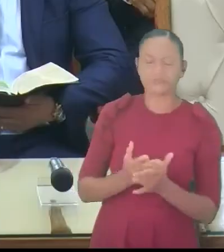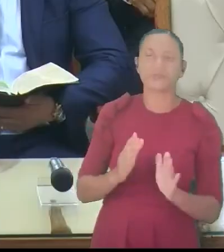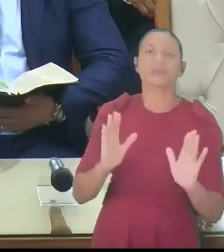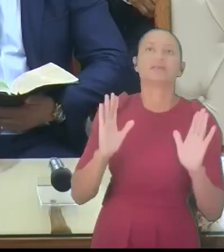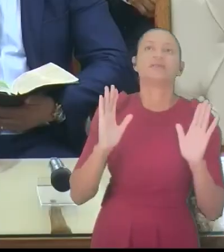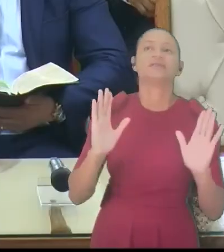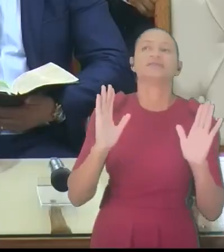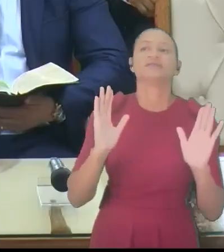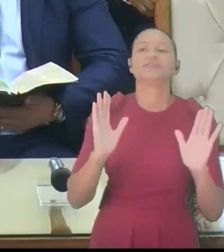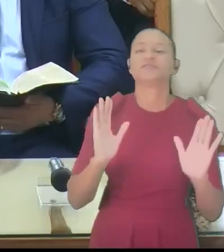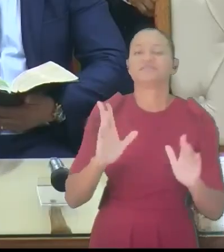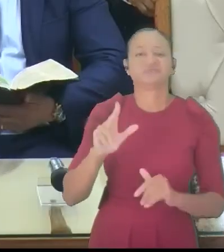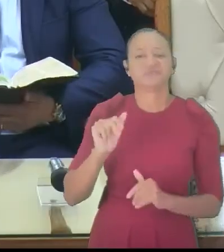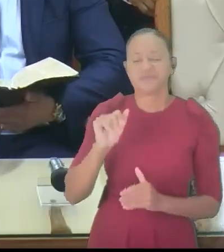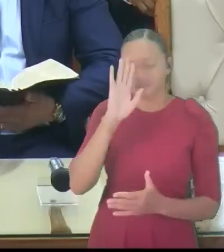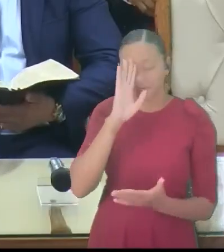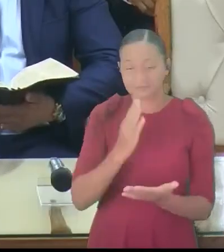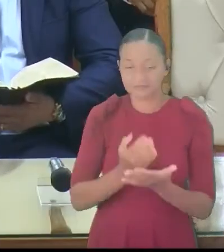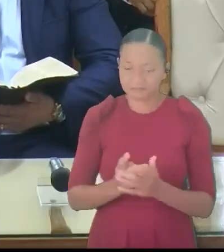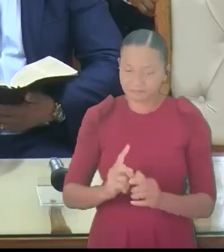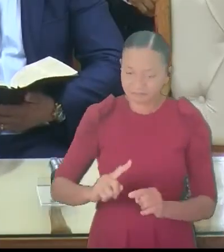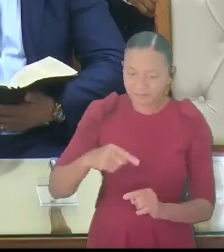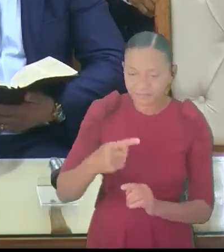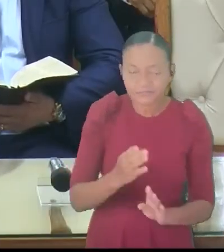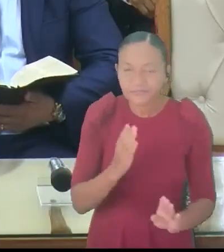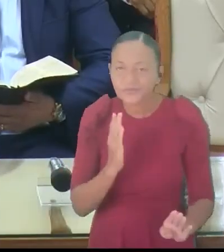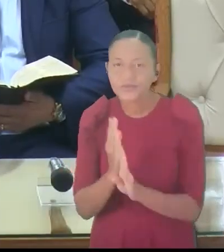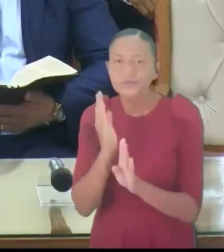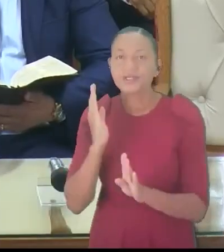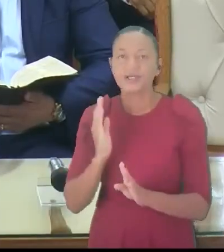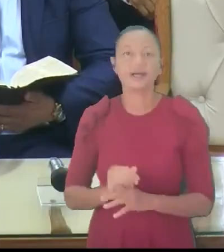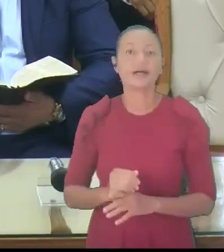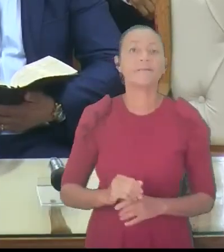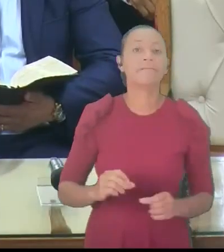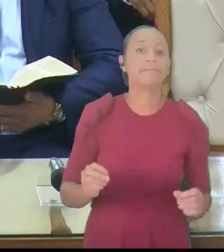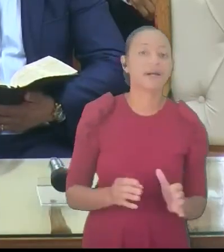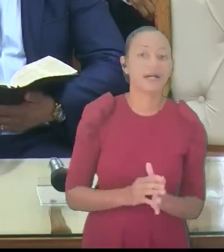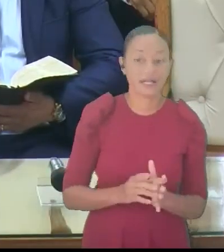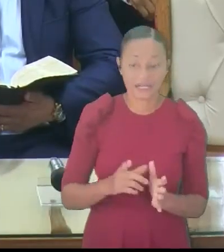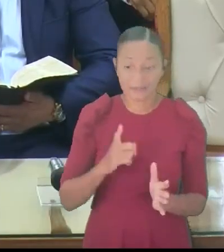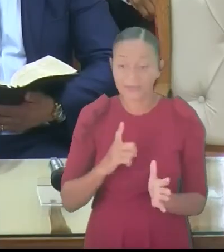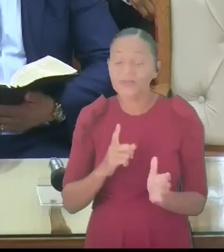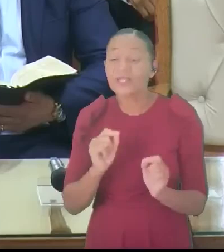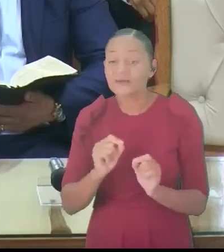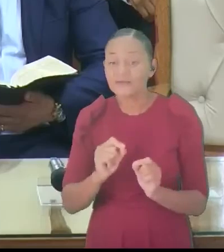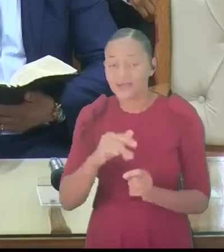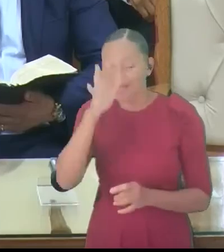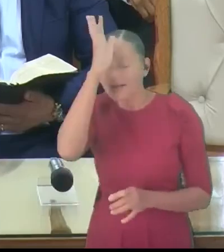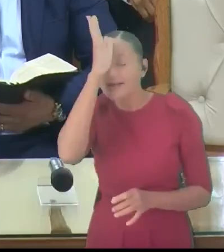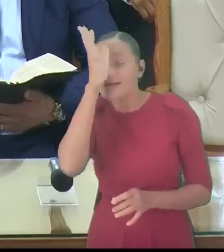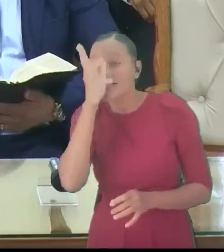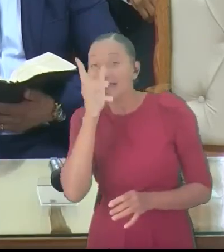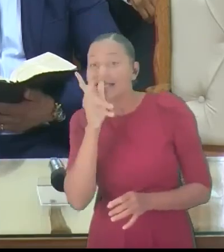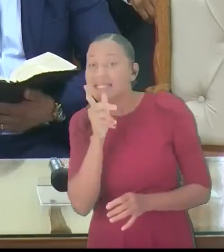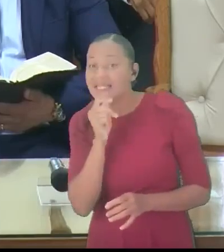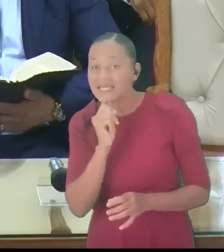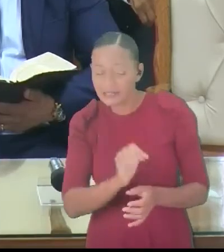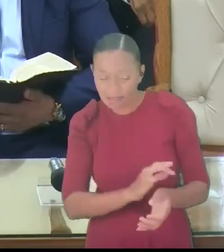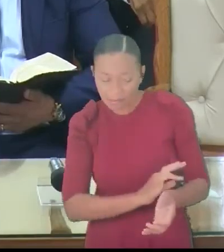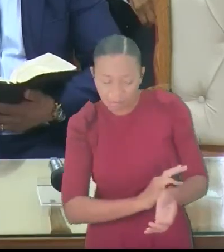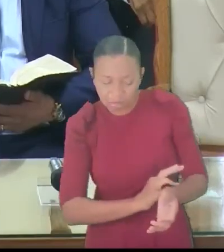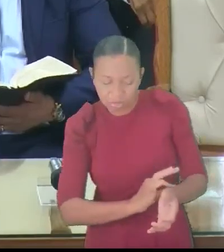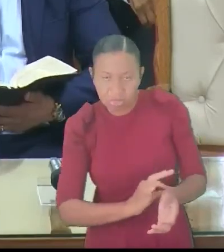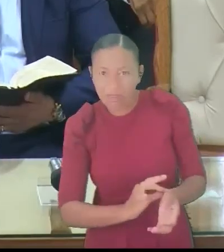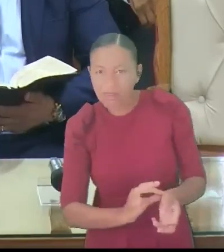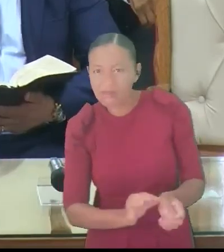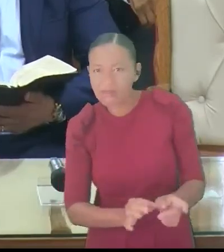Deus que nunca acreditei naquilo. Depois descobriram, irmão, que era uma mágica, ele botava tripa de galinha debaixo do paletó, da manga, aí